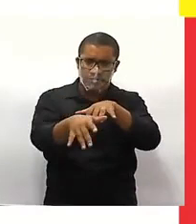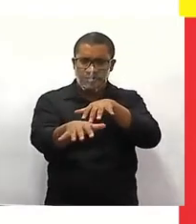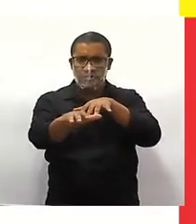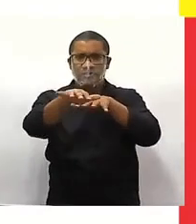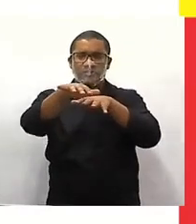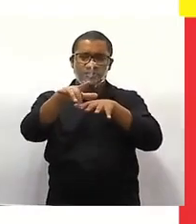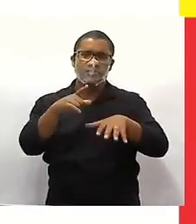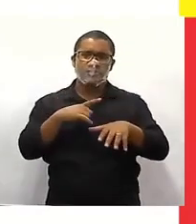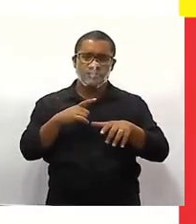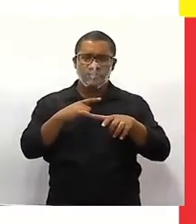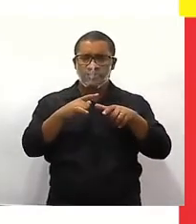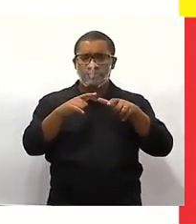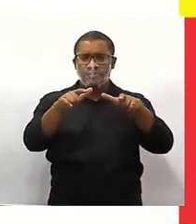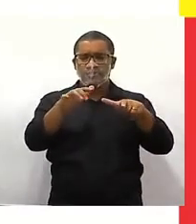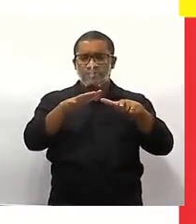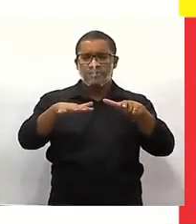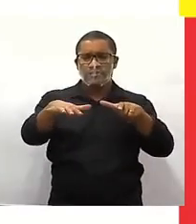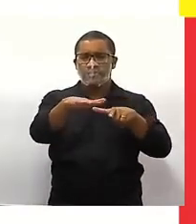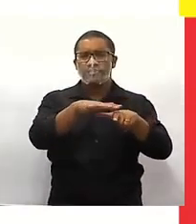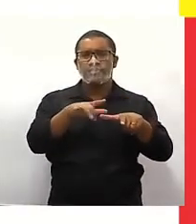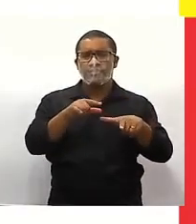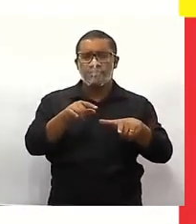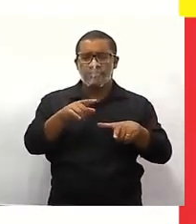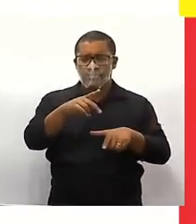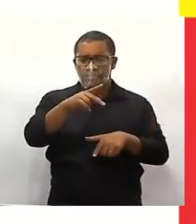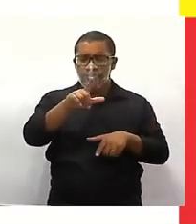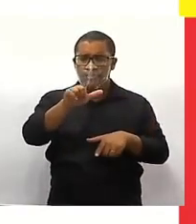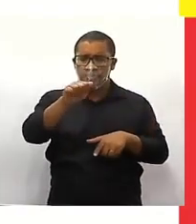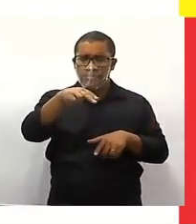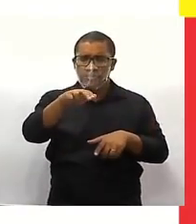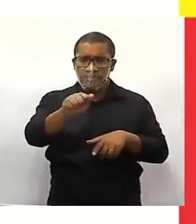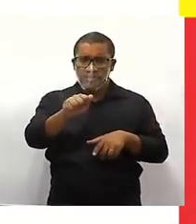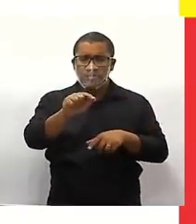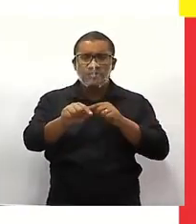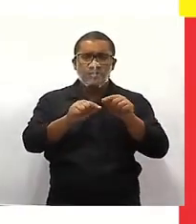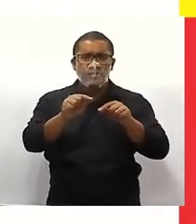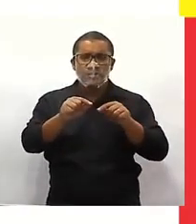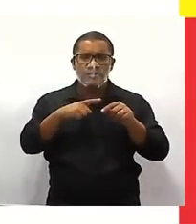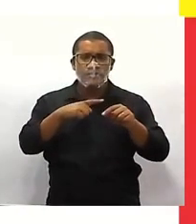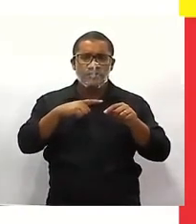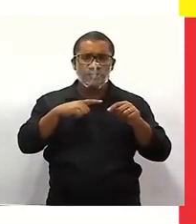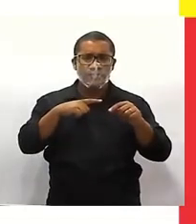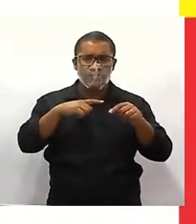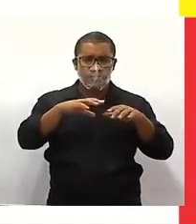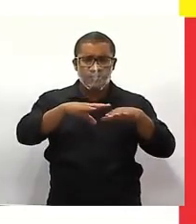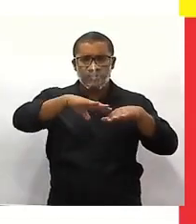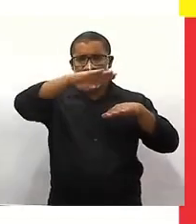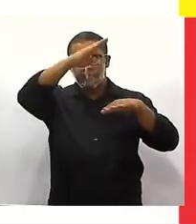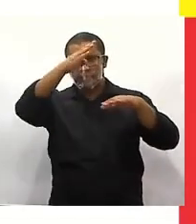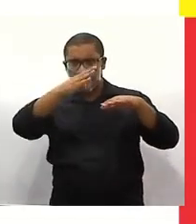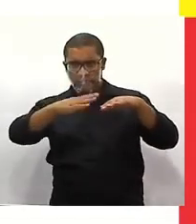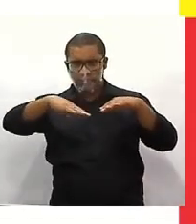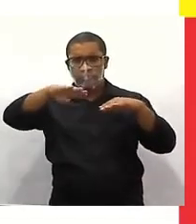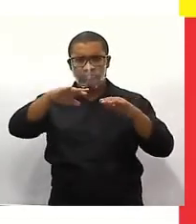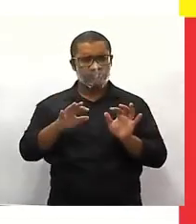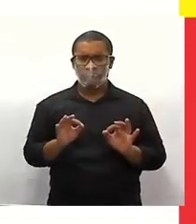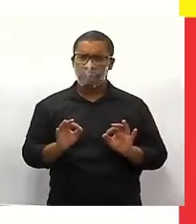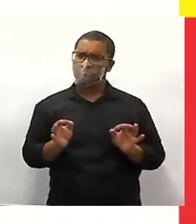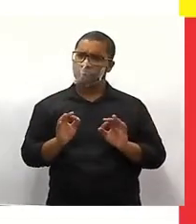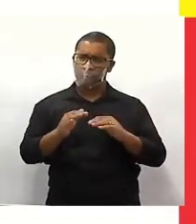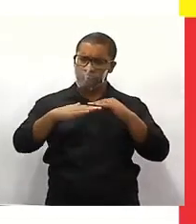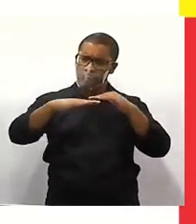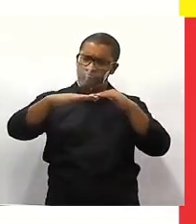de agradação. O que é uma superfície plana de agradação? É uma superfície praticamente sem grandes elevações. Uma